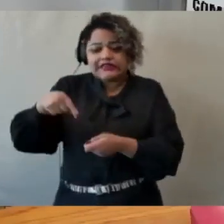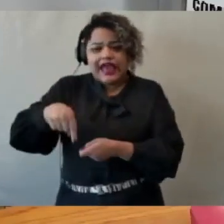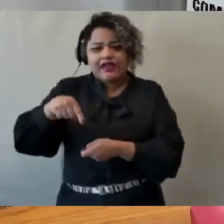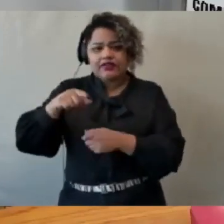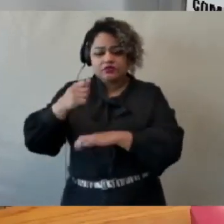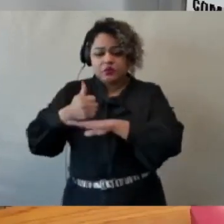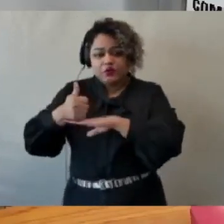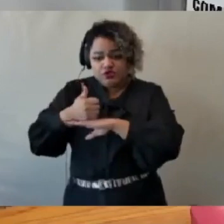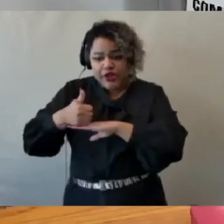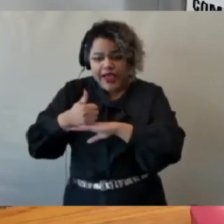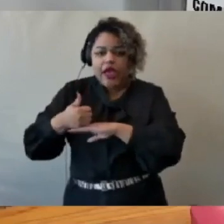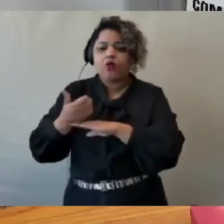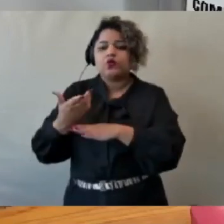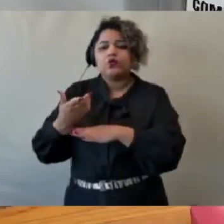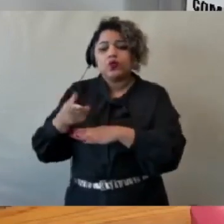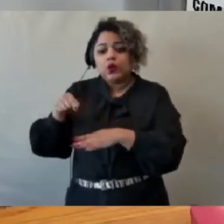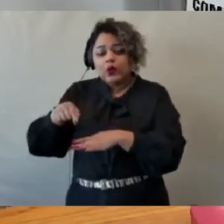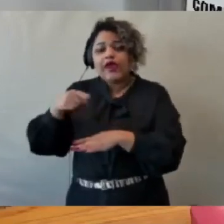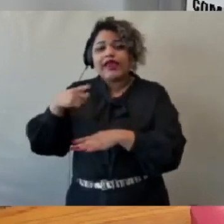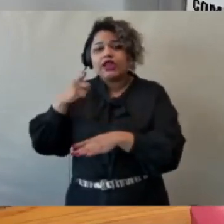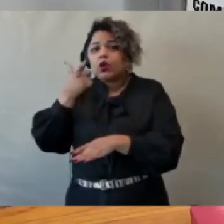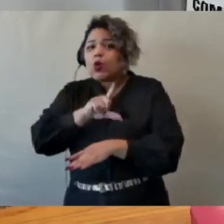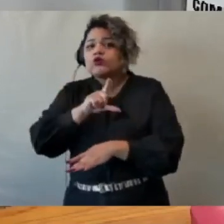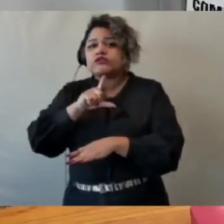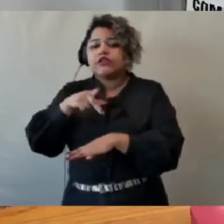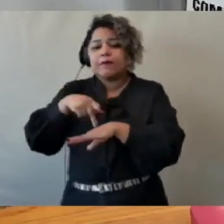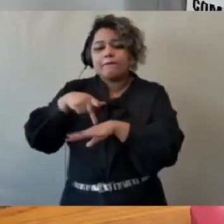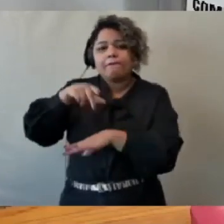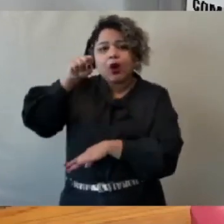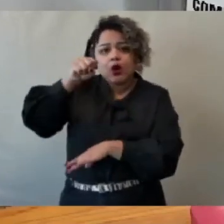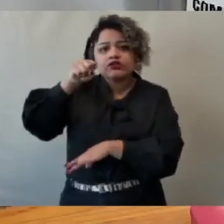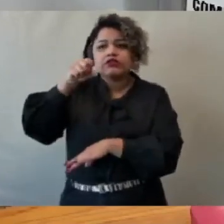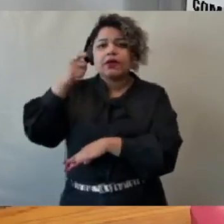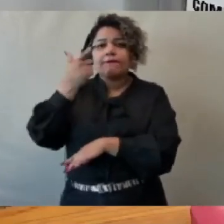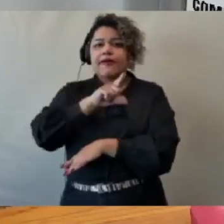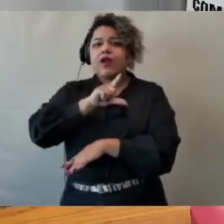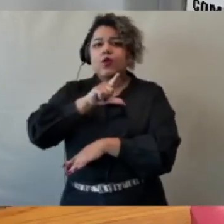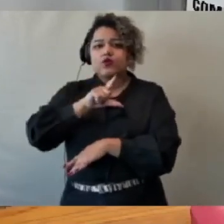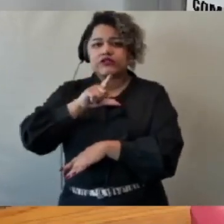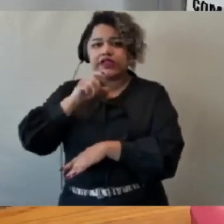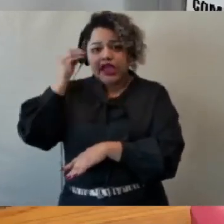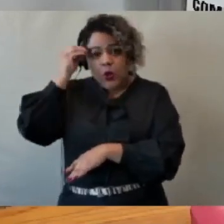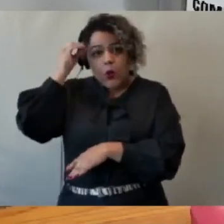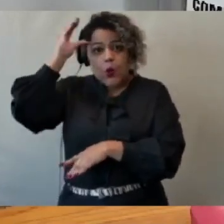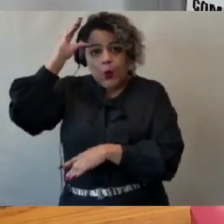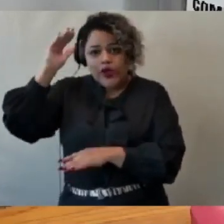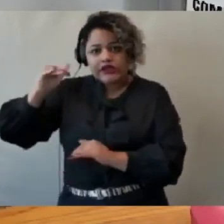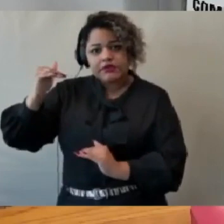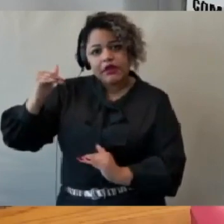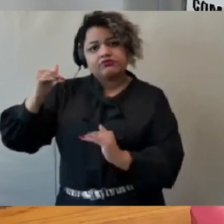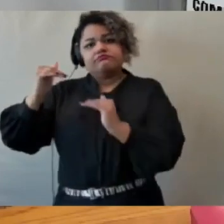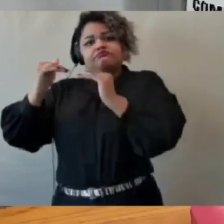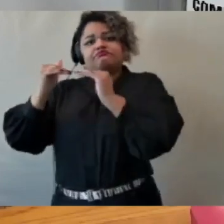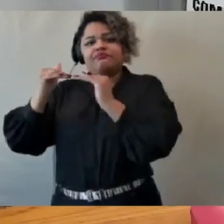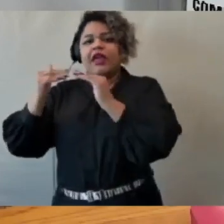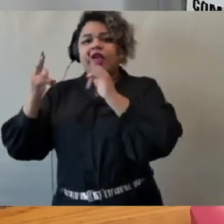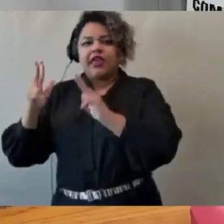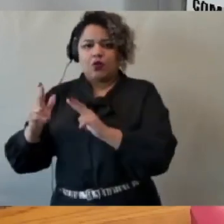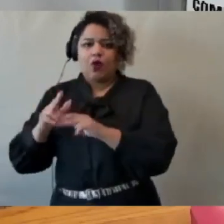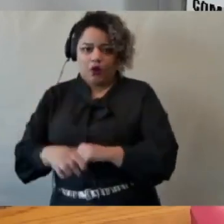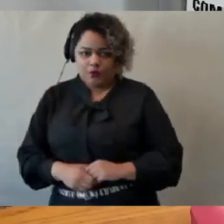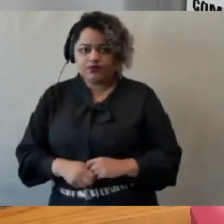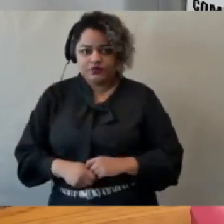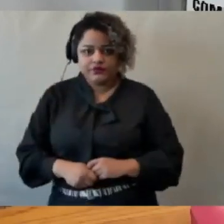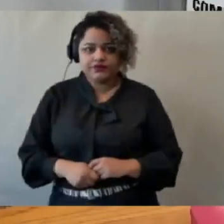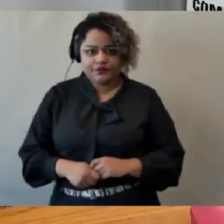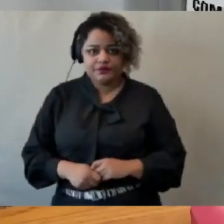que garanta esses profissionais a igualdade de conhecimento desses profissionais da